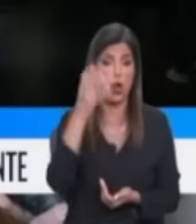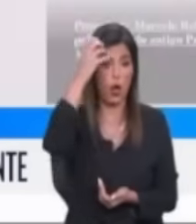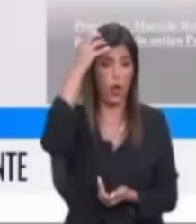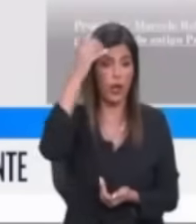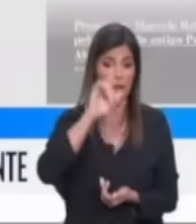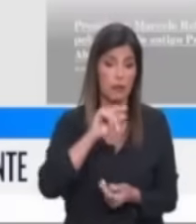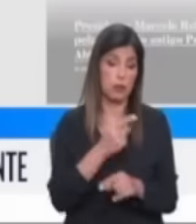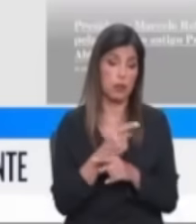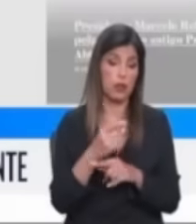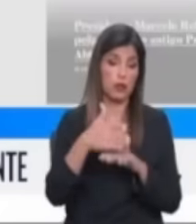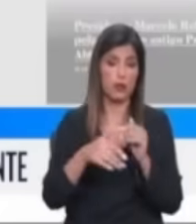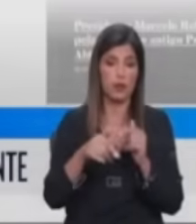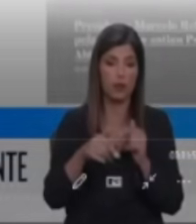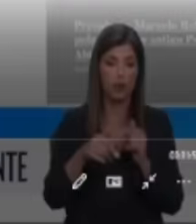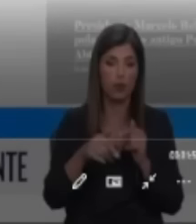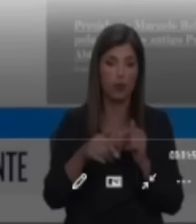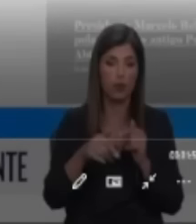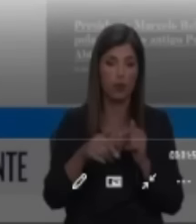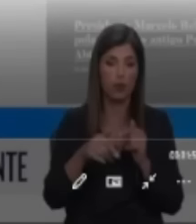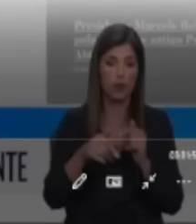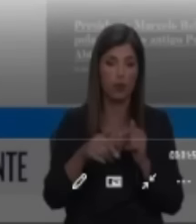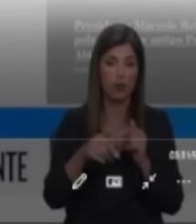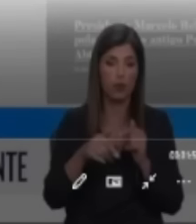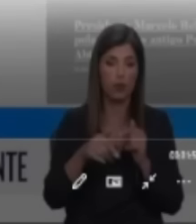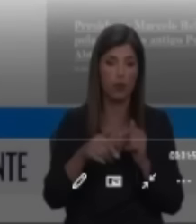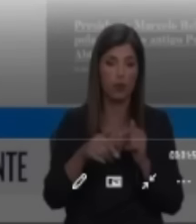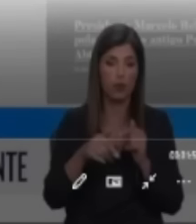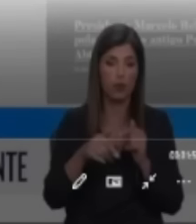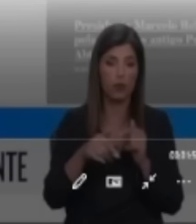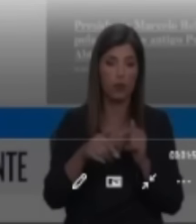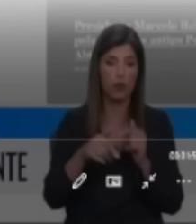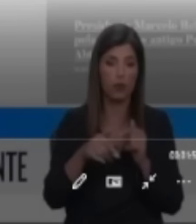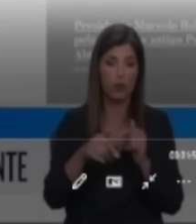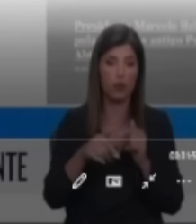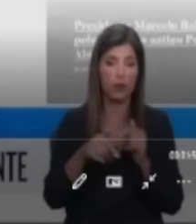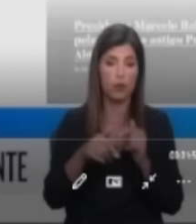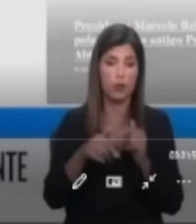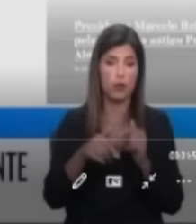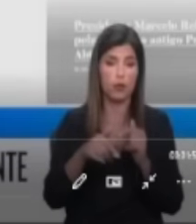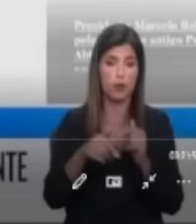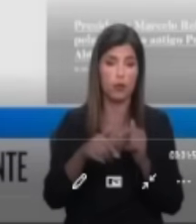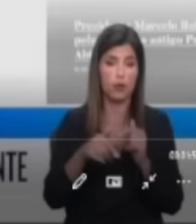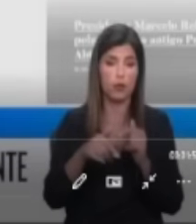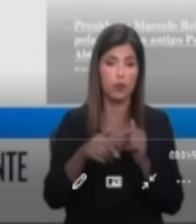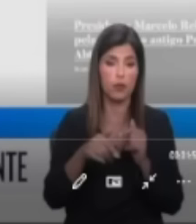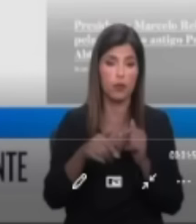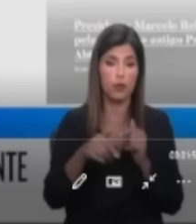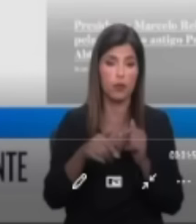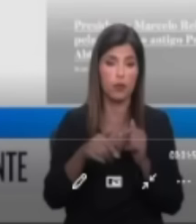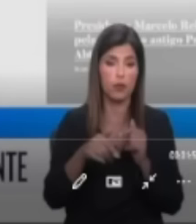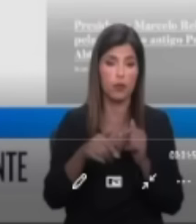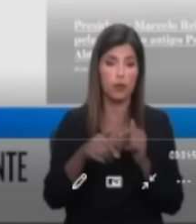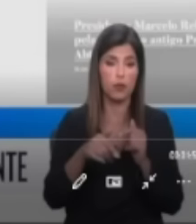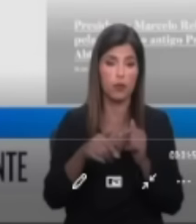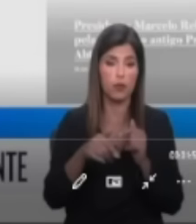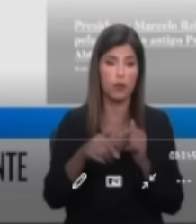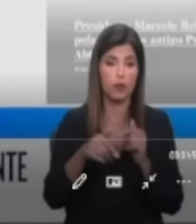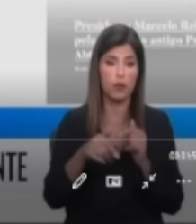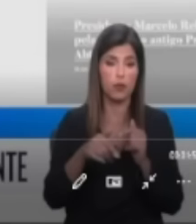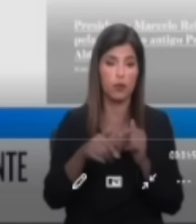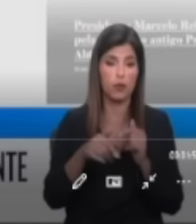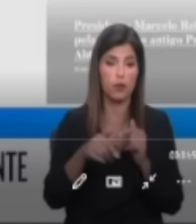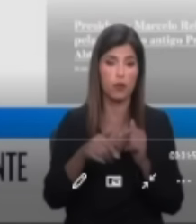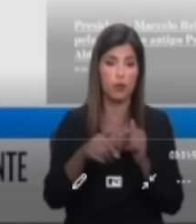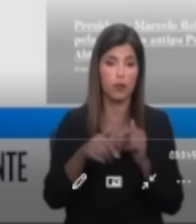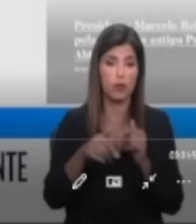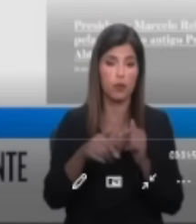ocorrido aqui. O chefe do Estado... Só uma parte, já para não falar, que ele quase que usa a desculpa de... Ah, aproveitaram o jogo